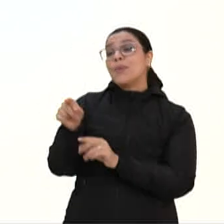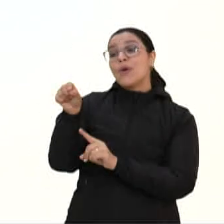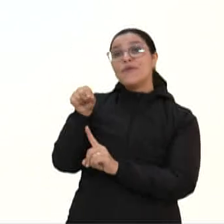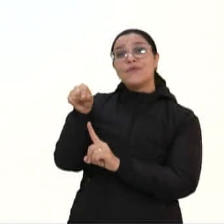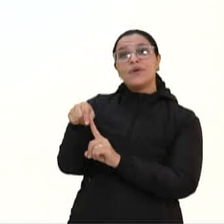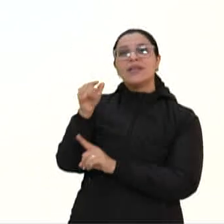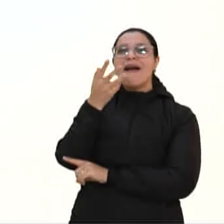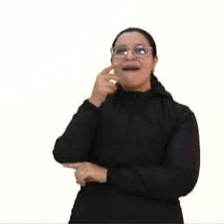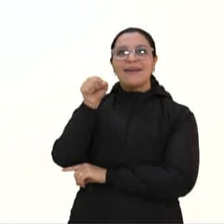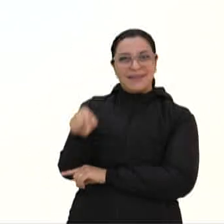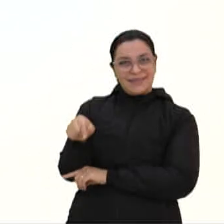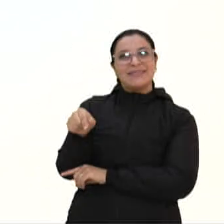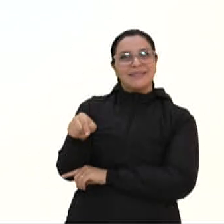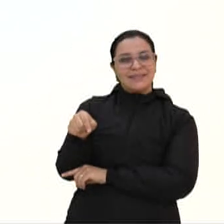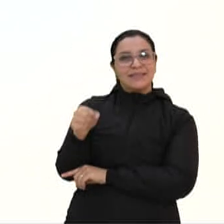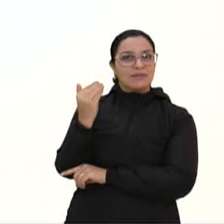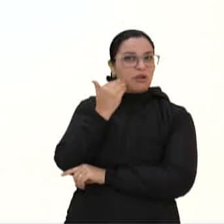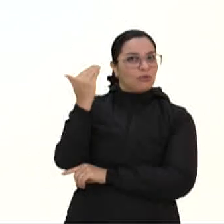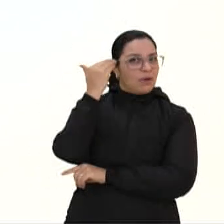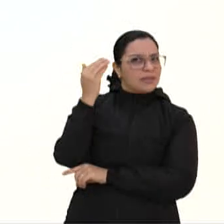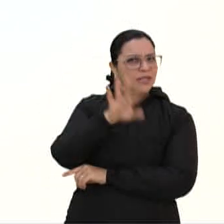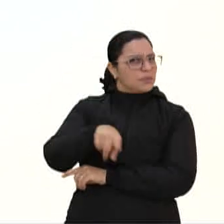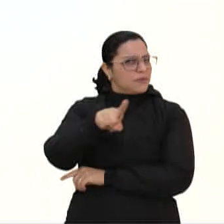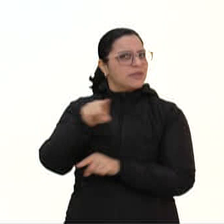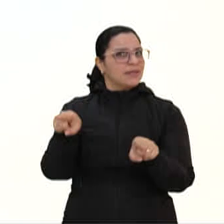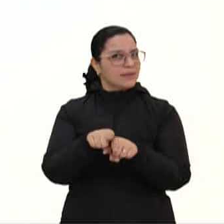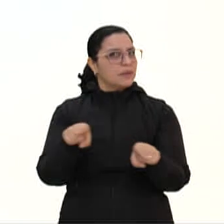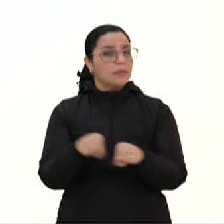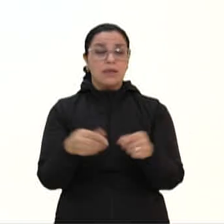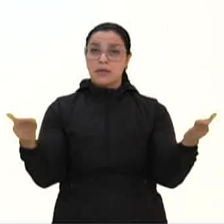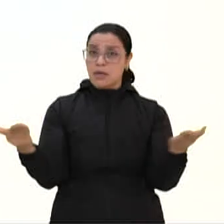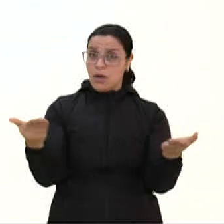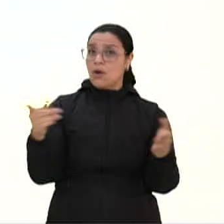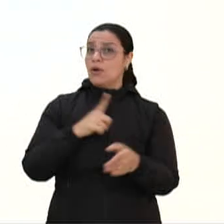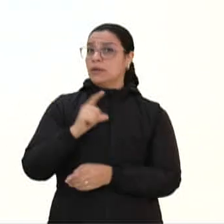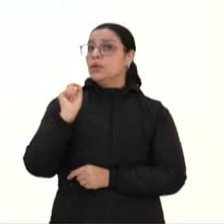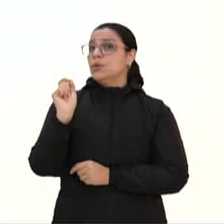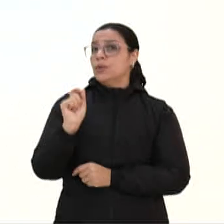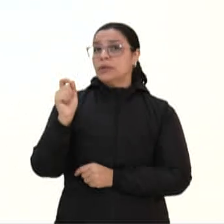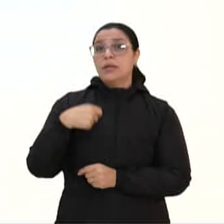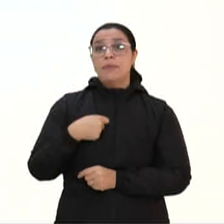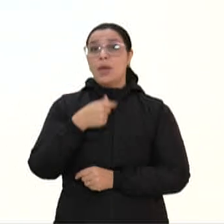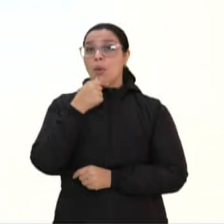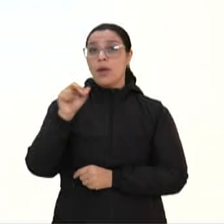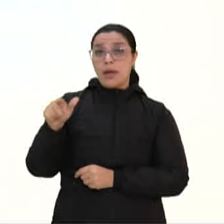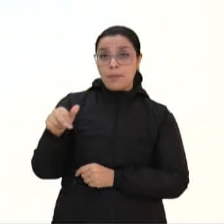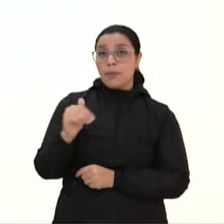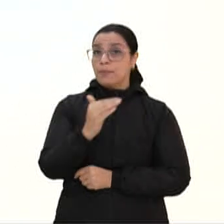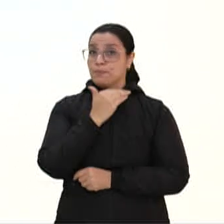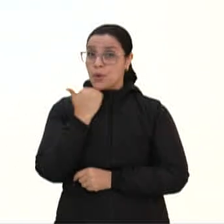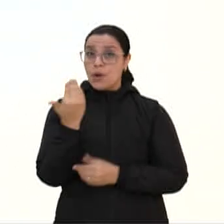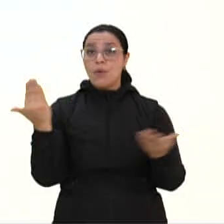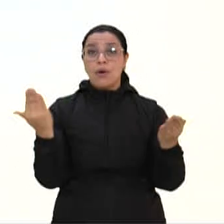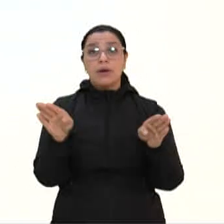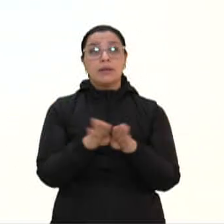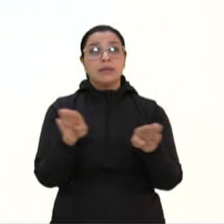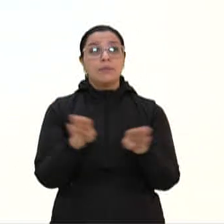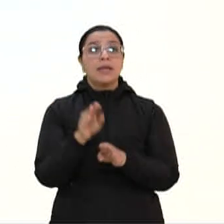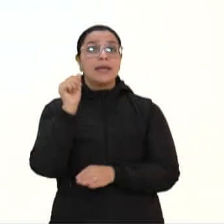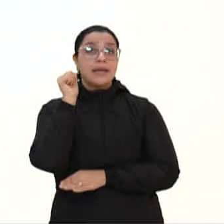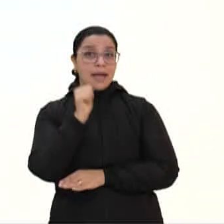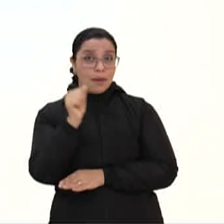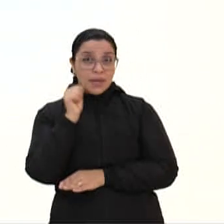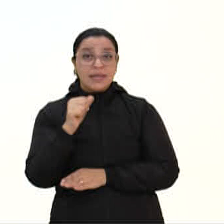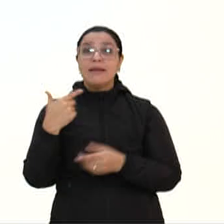infanto-juvenil, exatamente para a idade de vocês. Entre elas, Quando Meu Irmãozinho Morreu, A Menina que